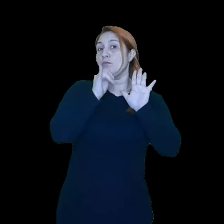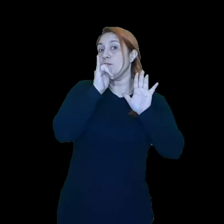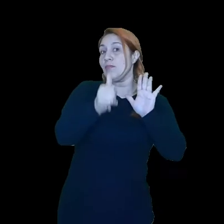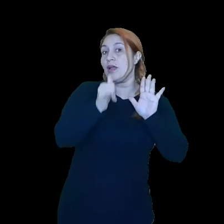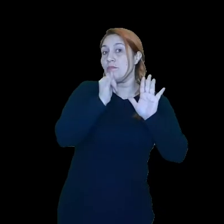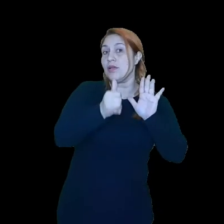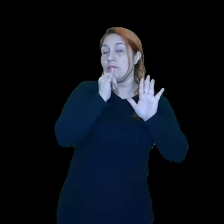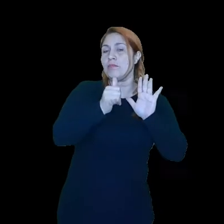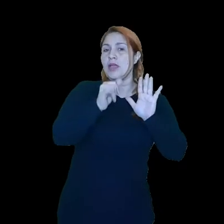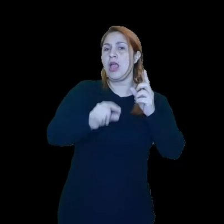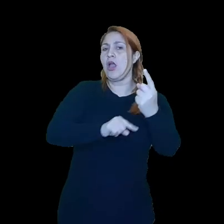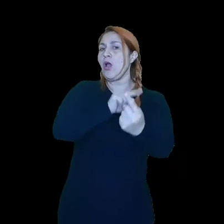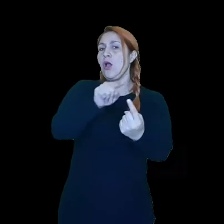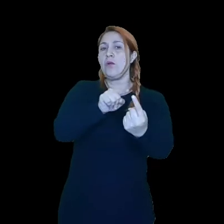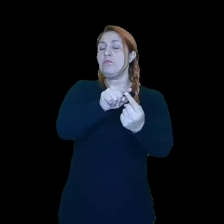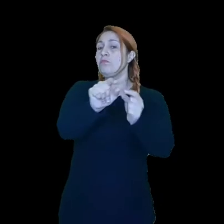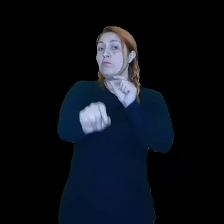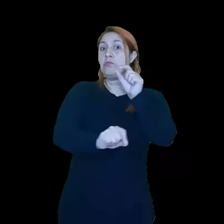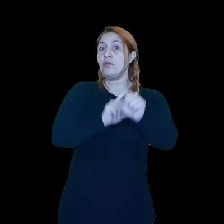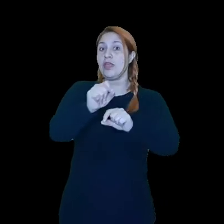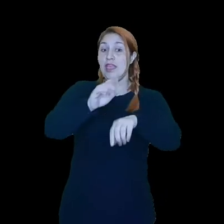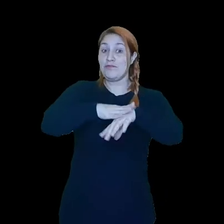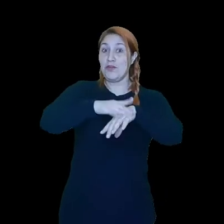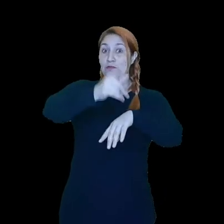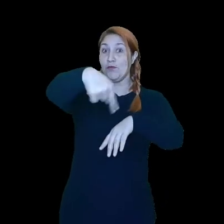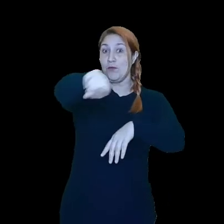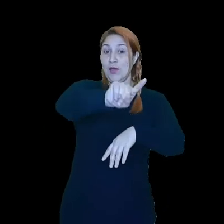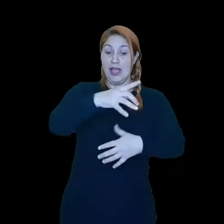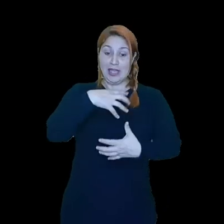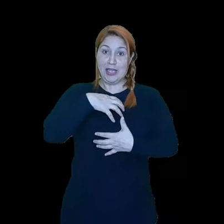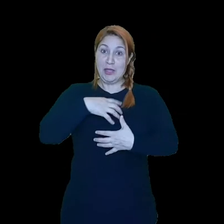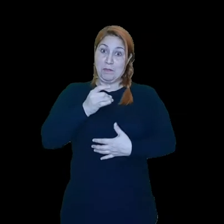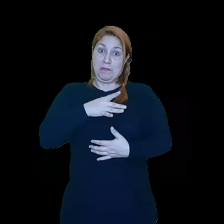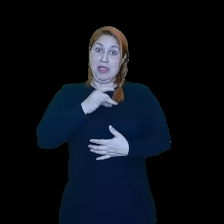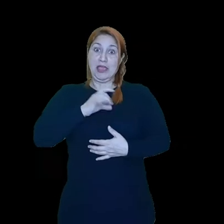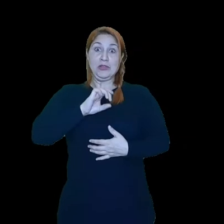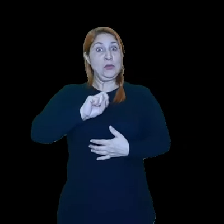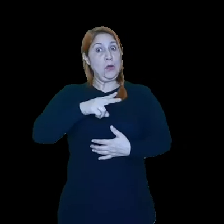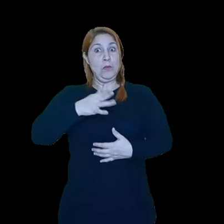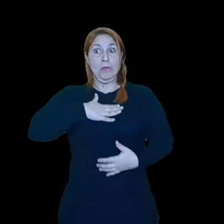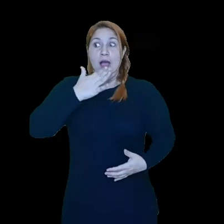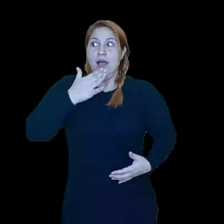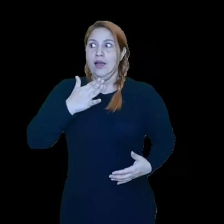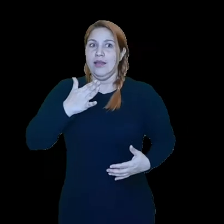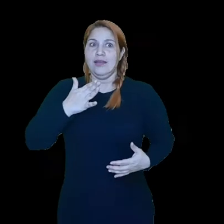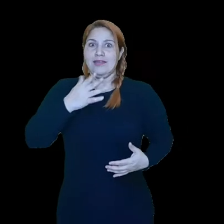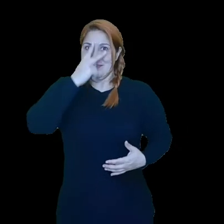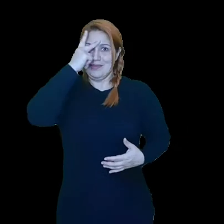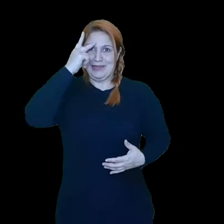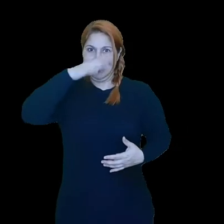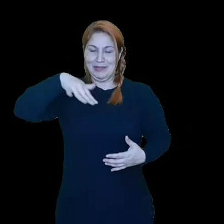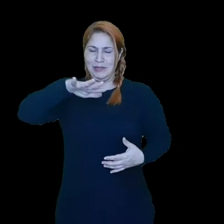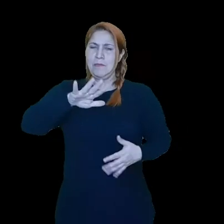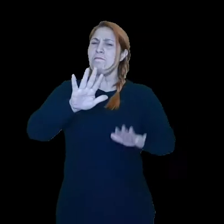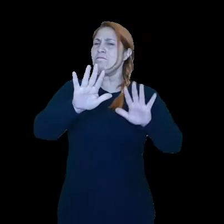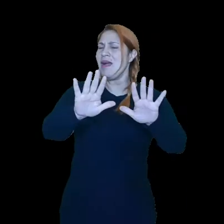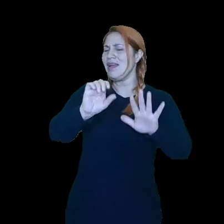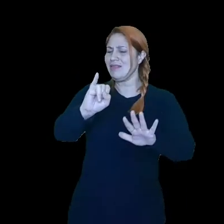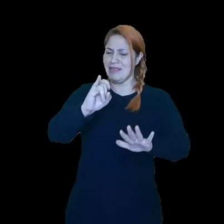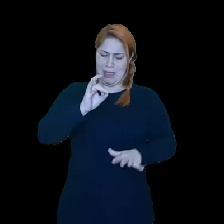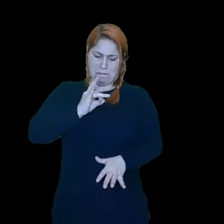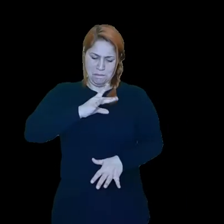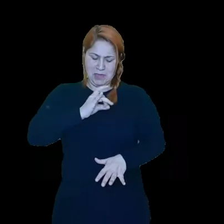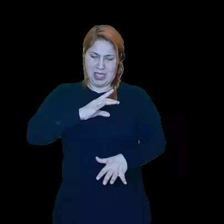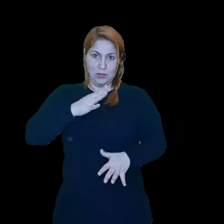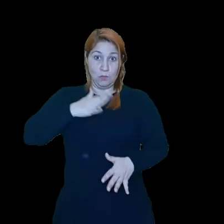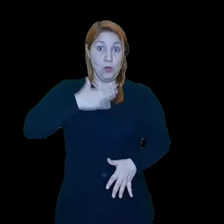texto narrativo que tem como objetivo causar medo ou susto nos leitores. Mas se é para ter